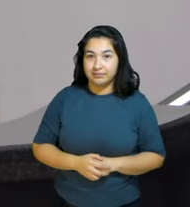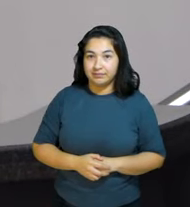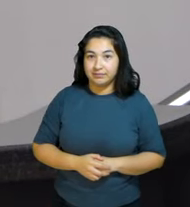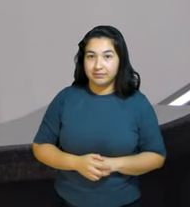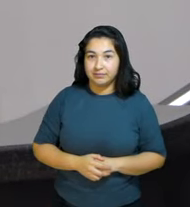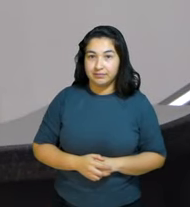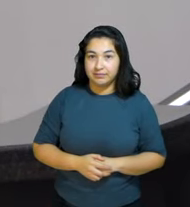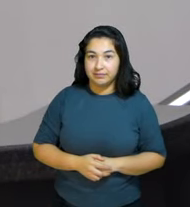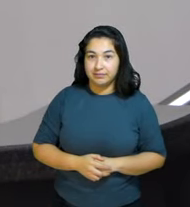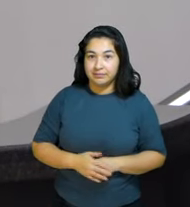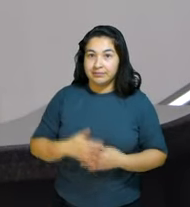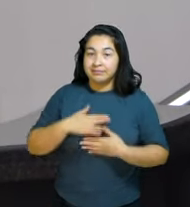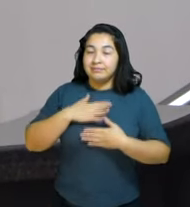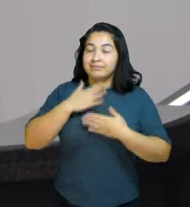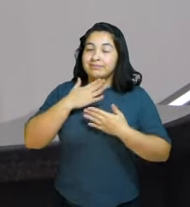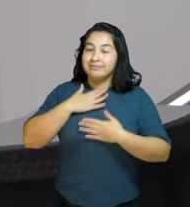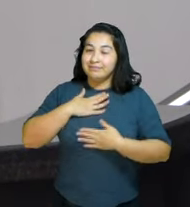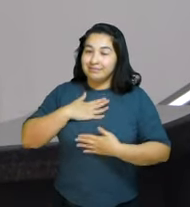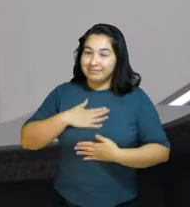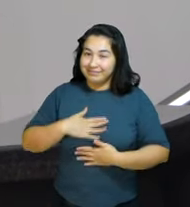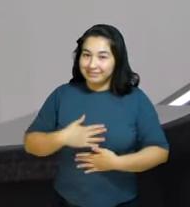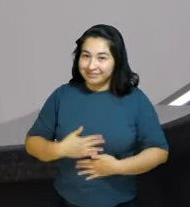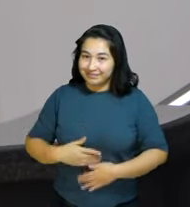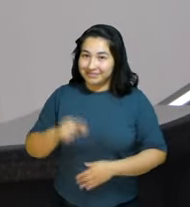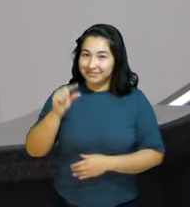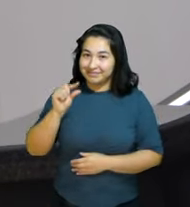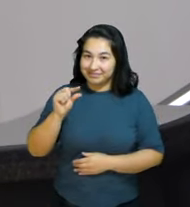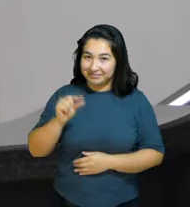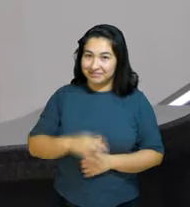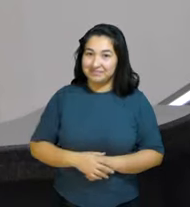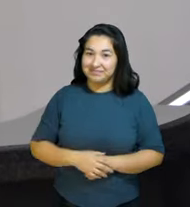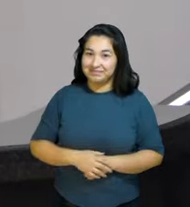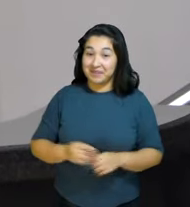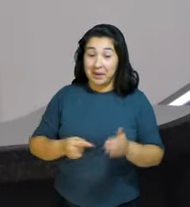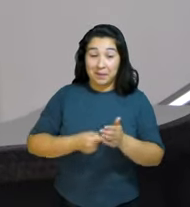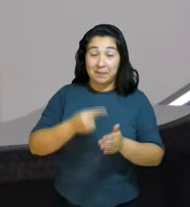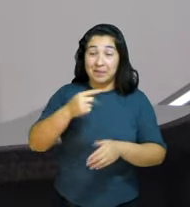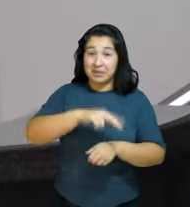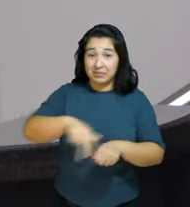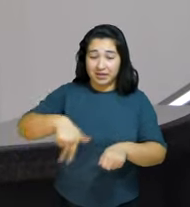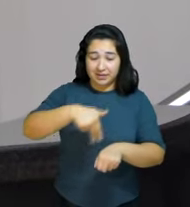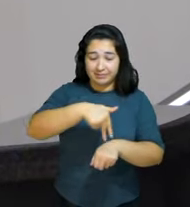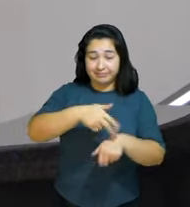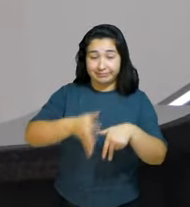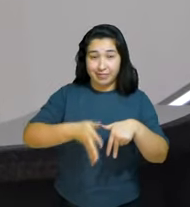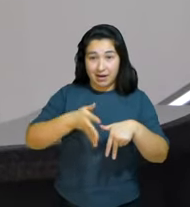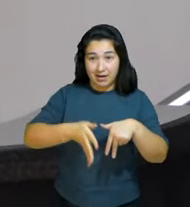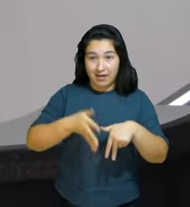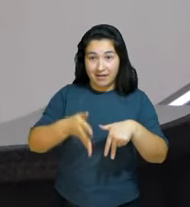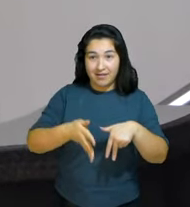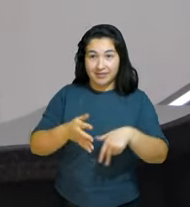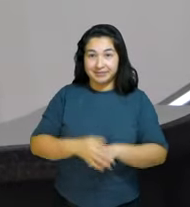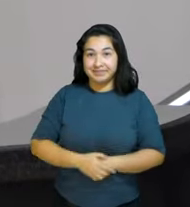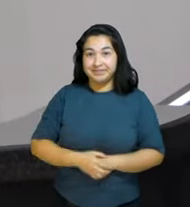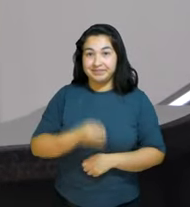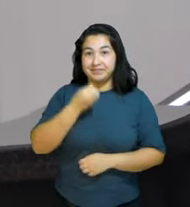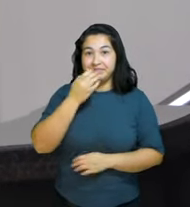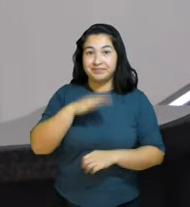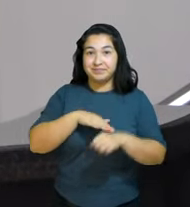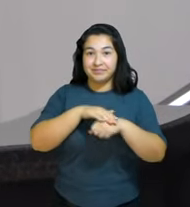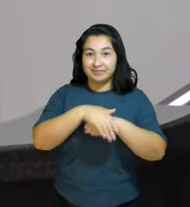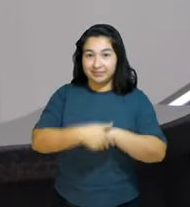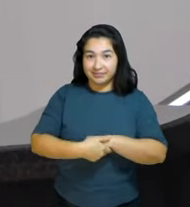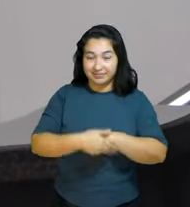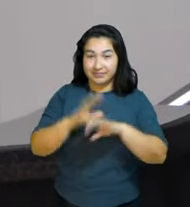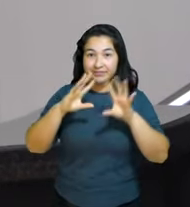Vamos respirar um pouco. Vamos lá, minha primeira vez aqui na tribuna. Boa noite a todos, cumprimentando o presidente da mesa,